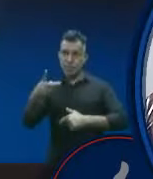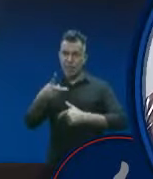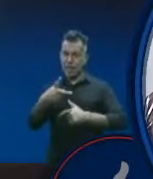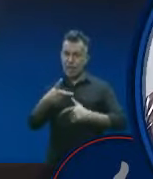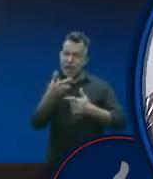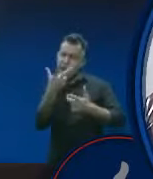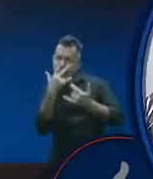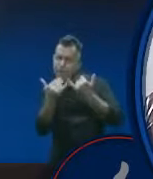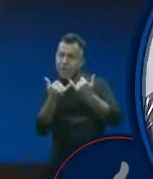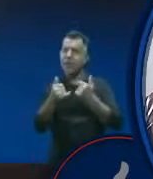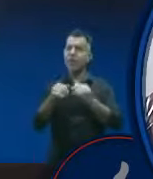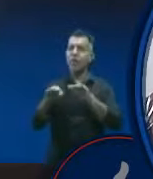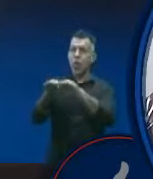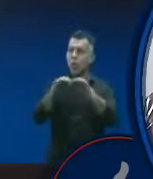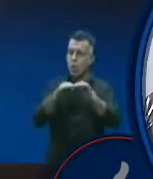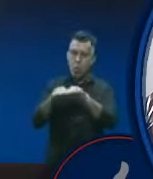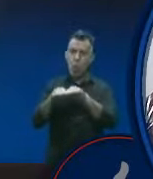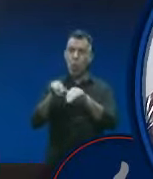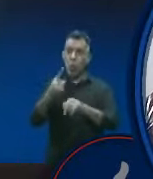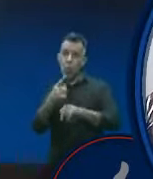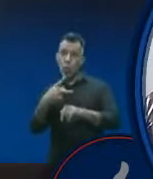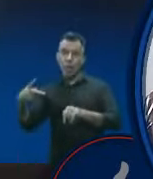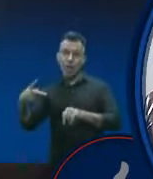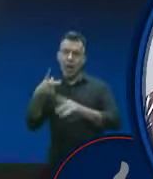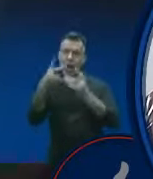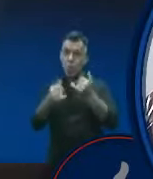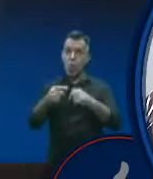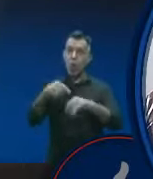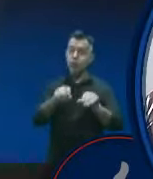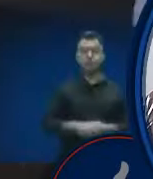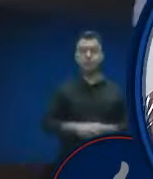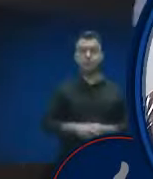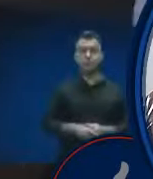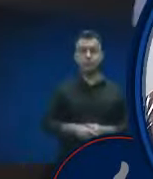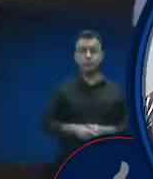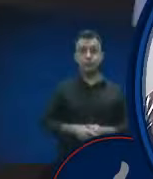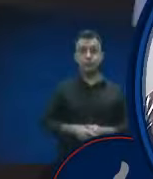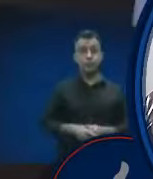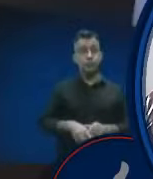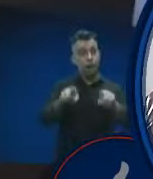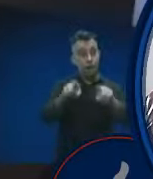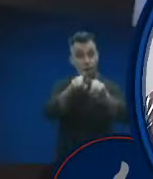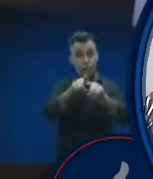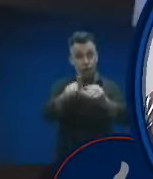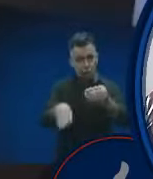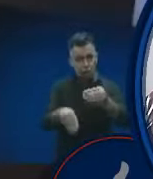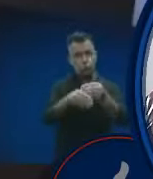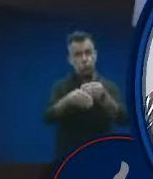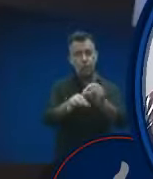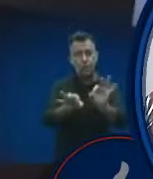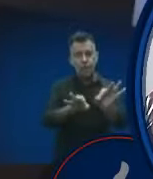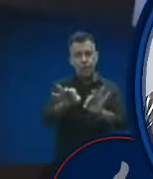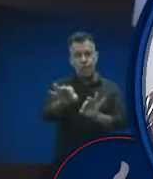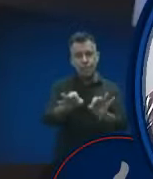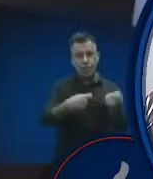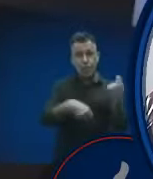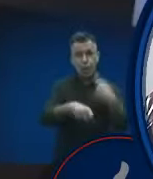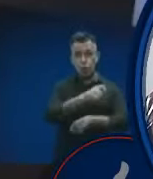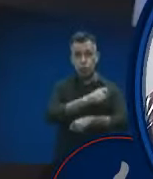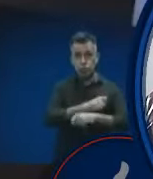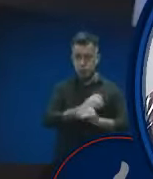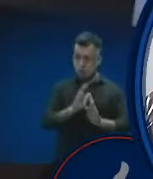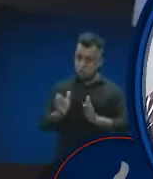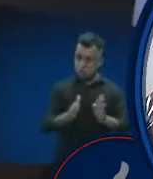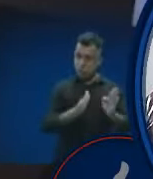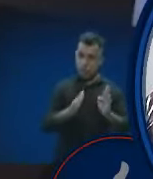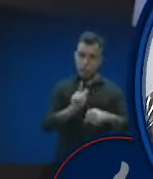muito similar à do 1P, no melhor estilo Abel Ornelas, nosso COO. Isso inclui planejamento comercial, desenvolvimento e gestão